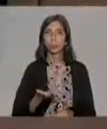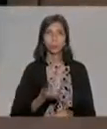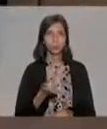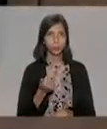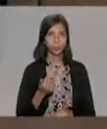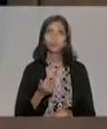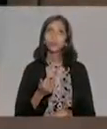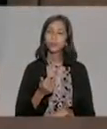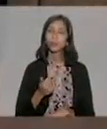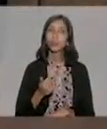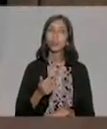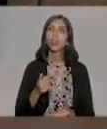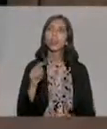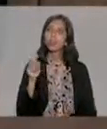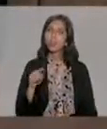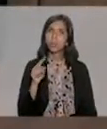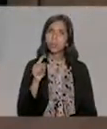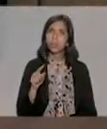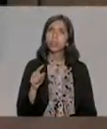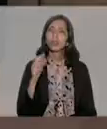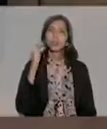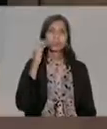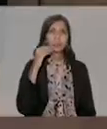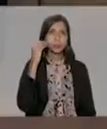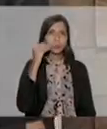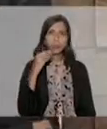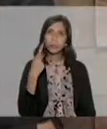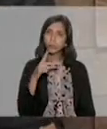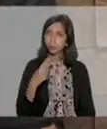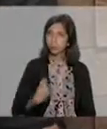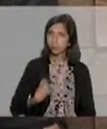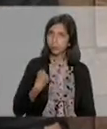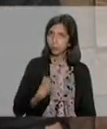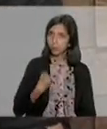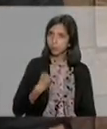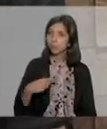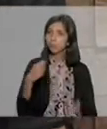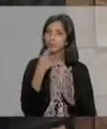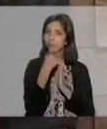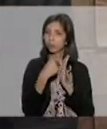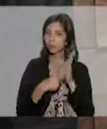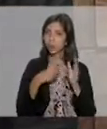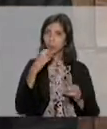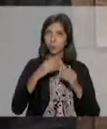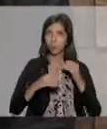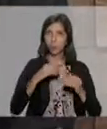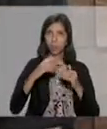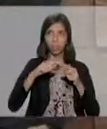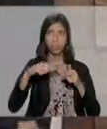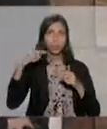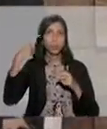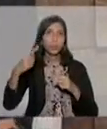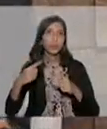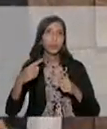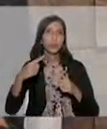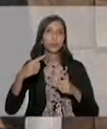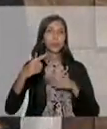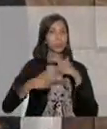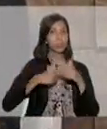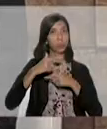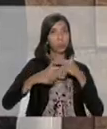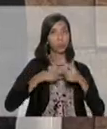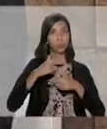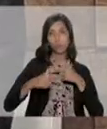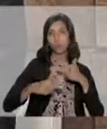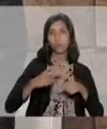né? Pensando E você trouxe essa experiência para sua vida de roteirista depois, mais tarde, esse lance de ter